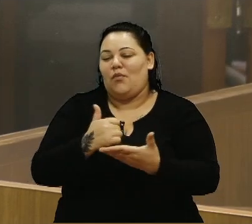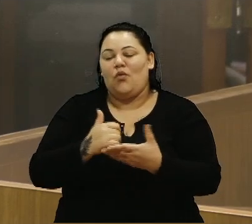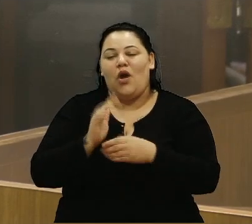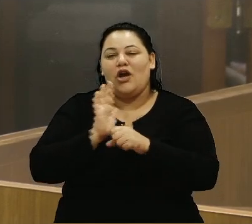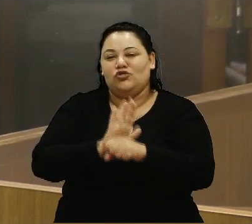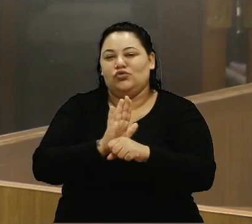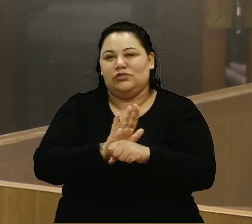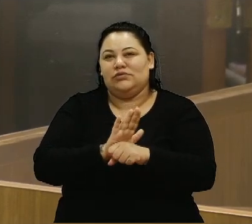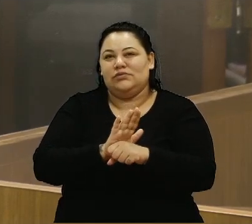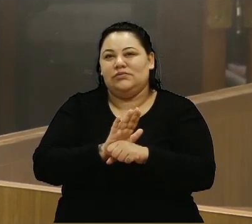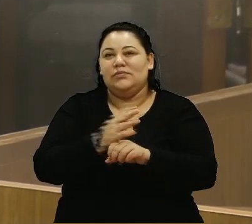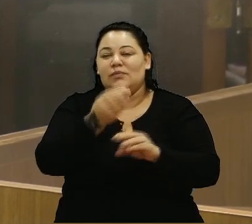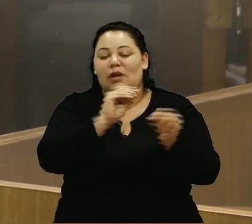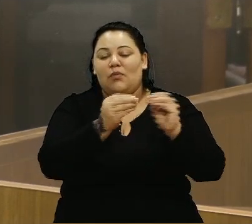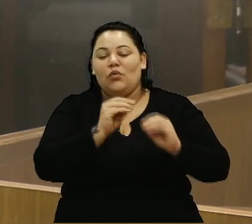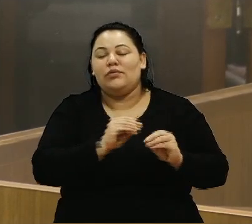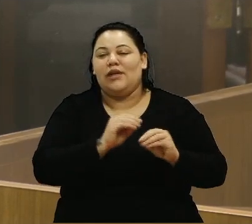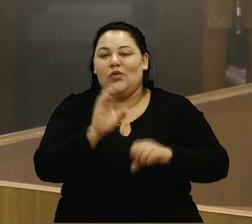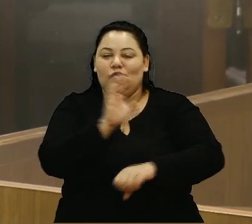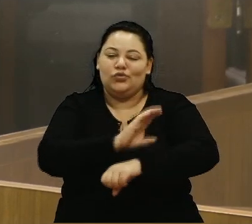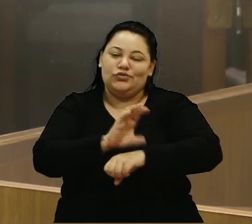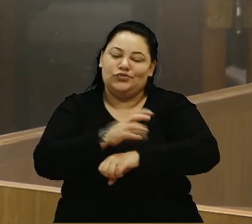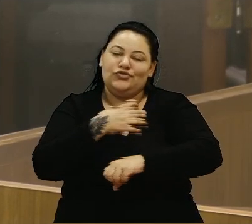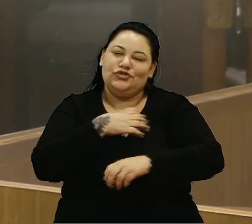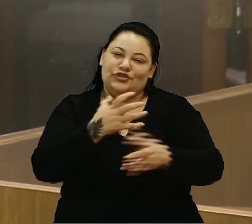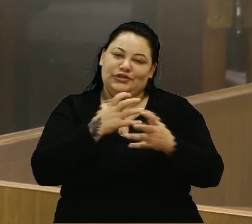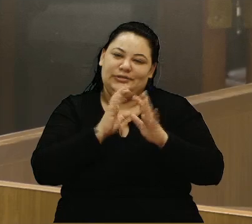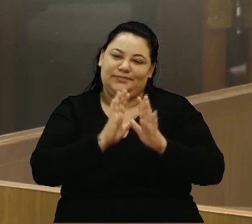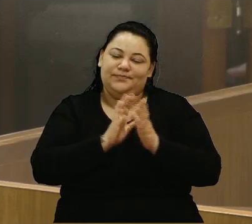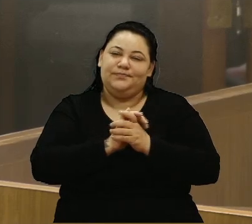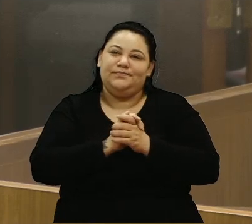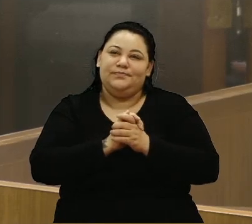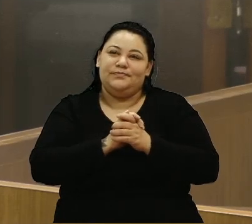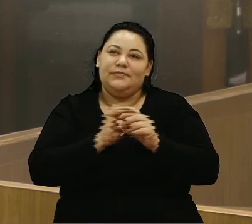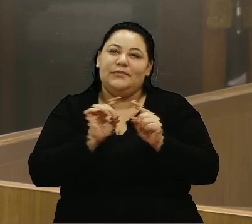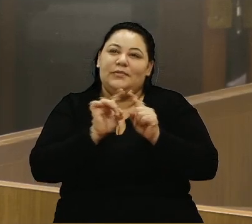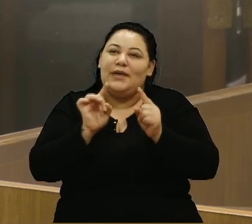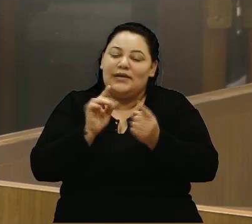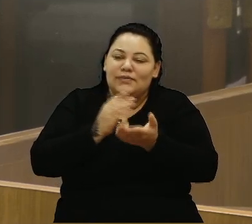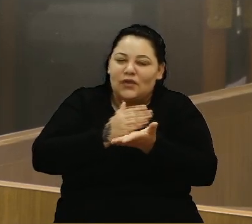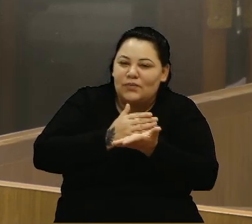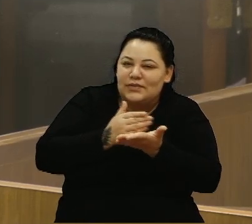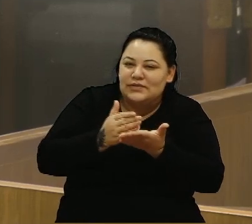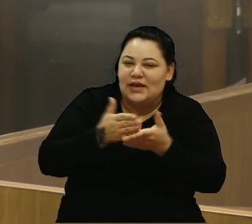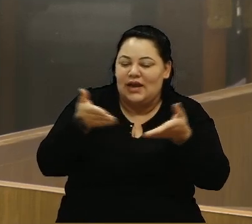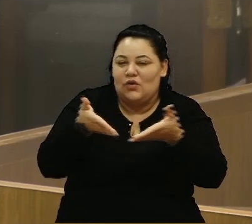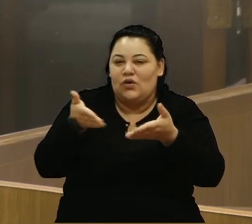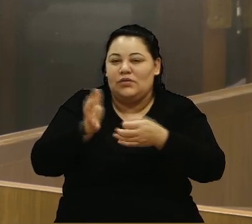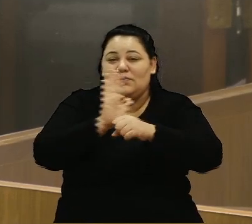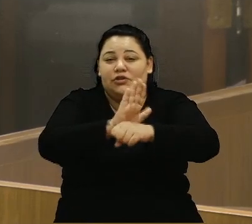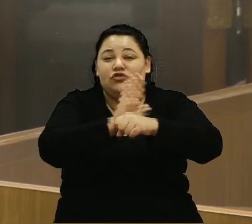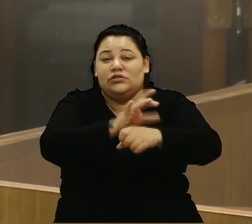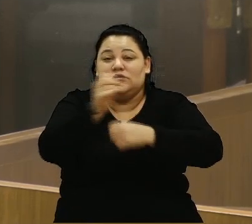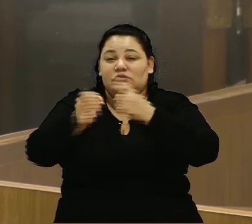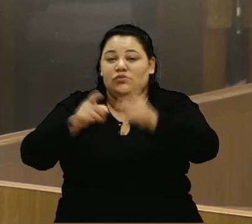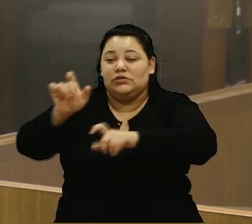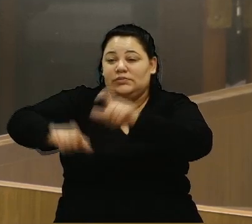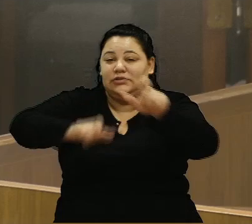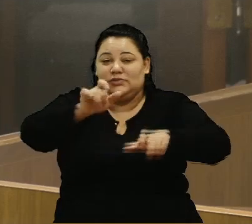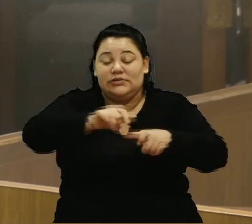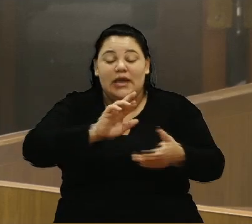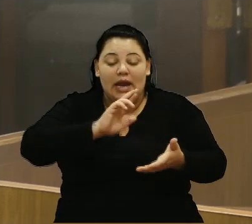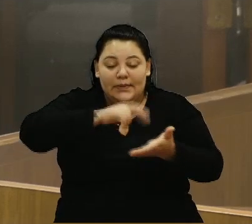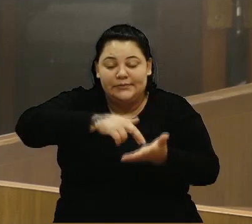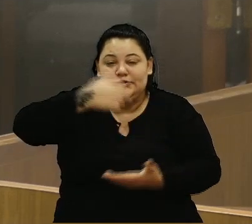para montar o curso como a gente queria, mas para dar o pontapé inicial, para ajudar aquelas pessoas que realmente